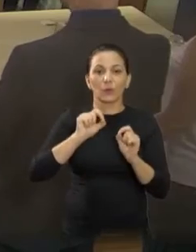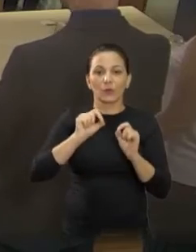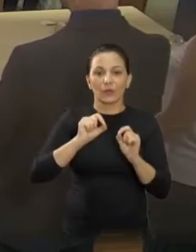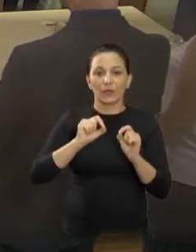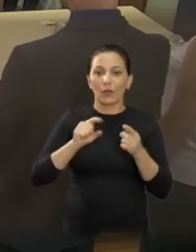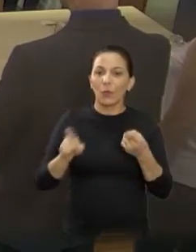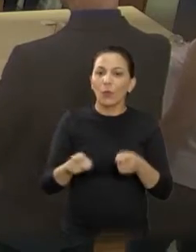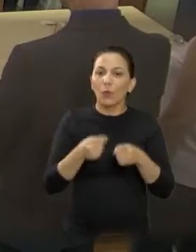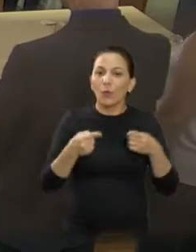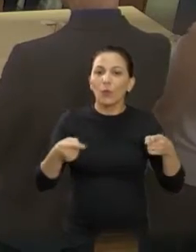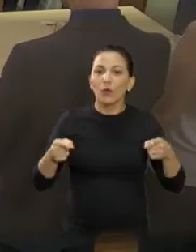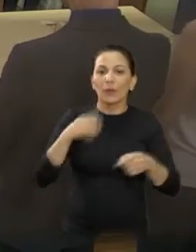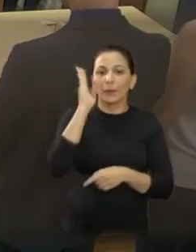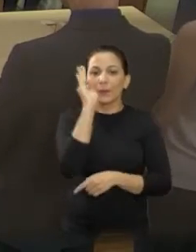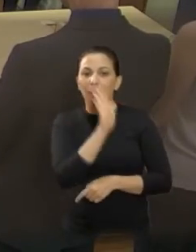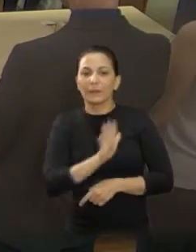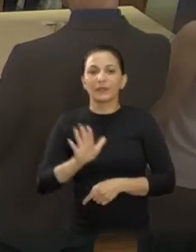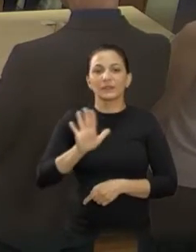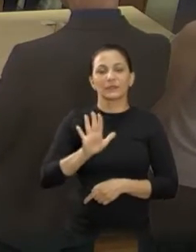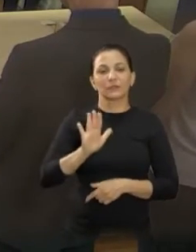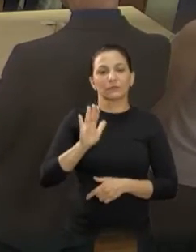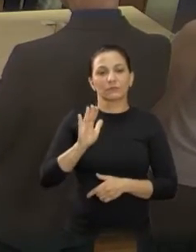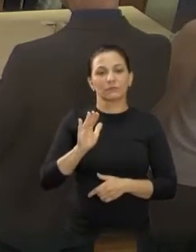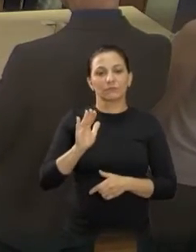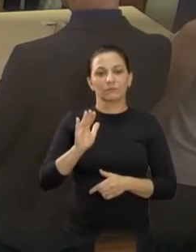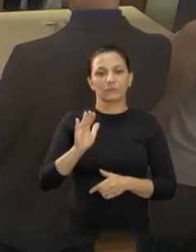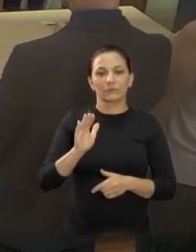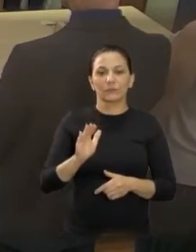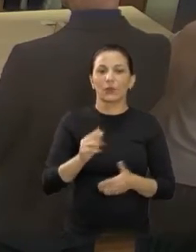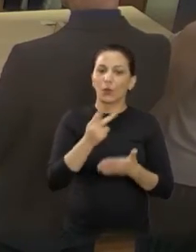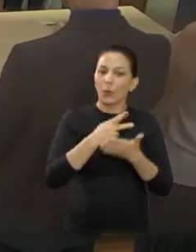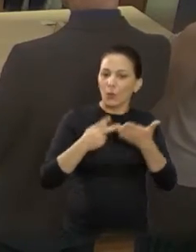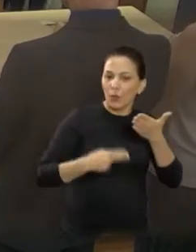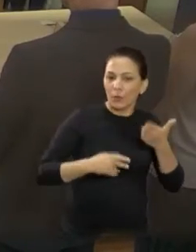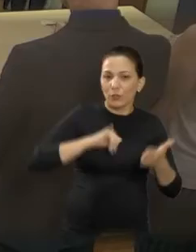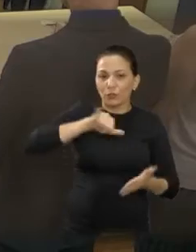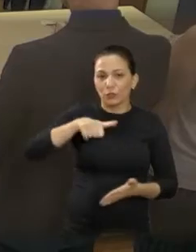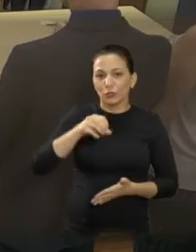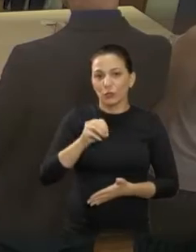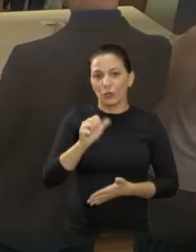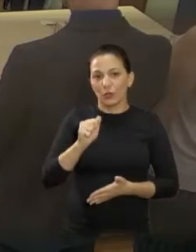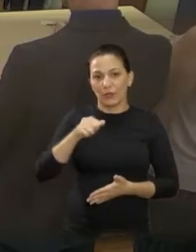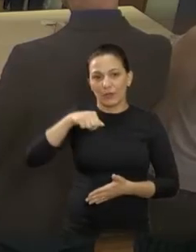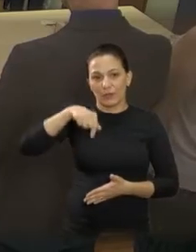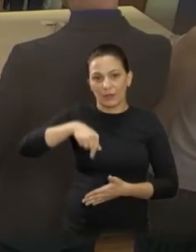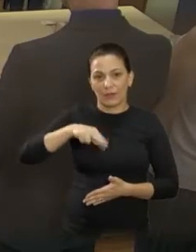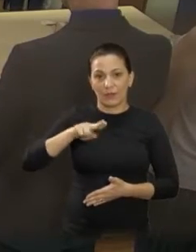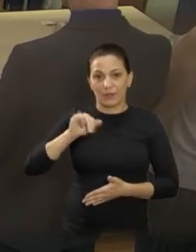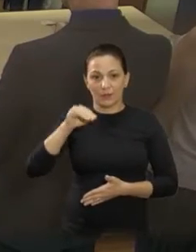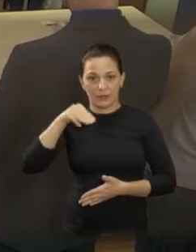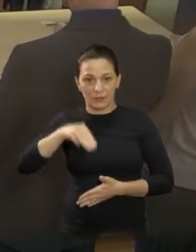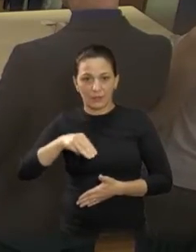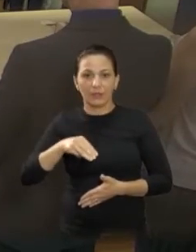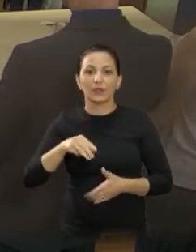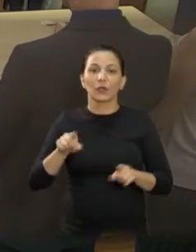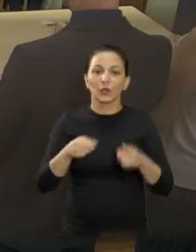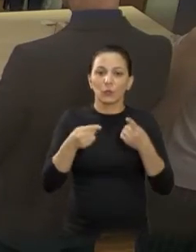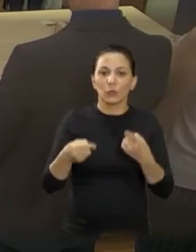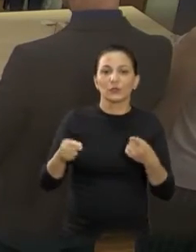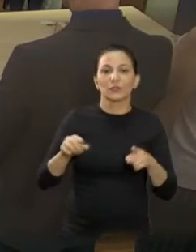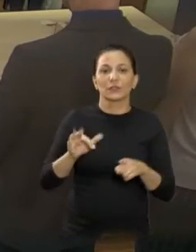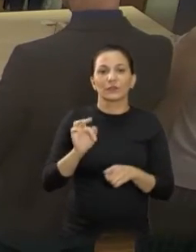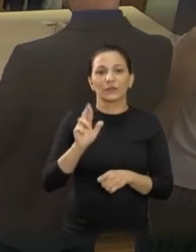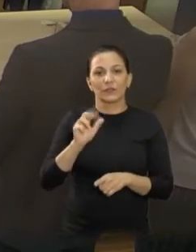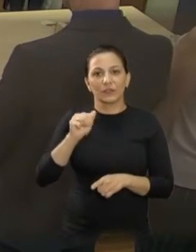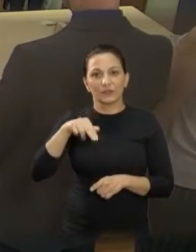vamos à execução do Hino Nacional Brasileiro. Poema de Joaquim Osório Duque Estrada e música de Francisco Manuel da Silva. E